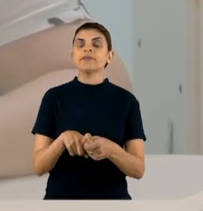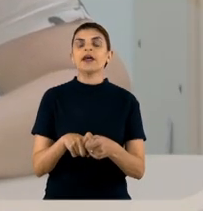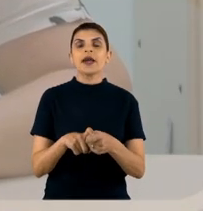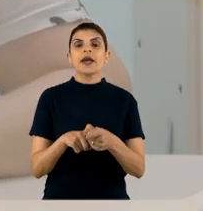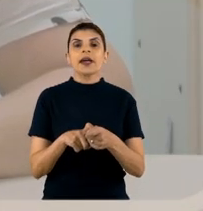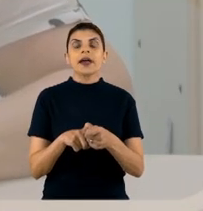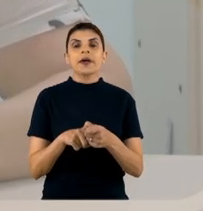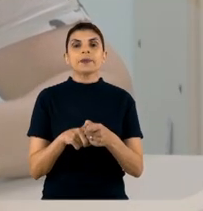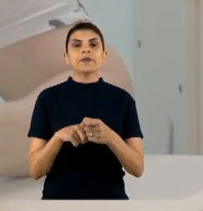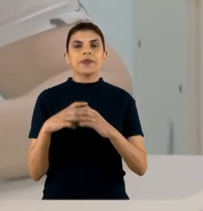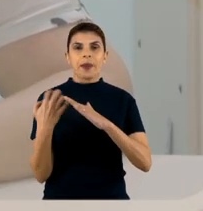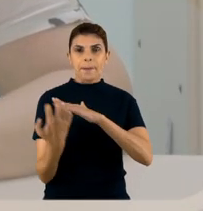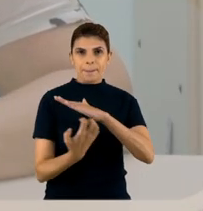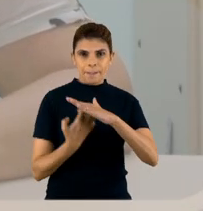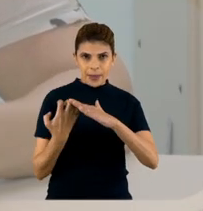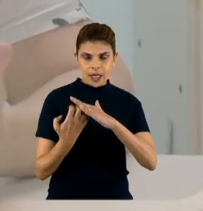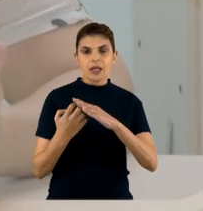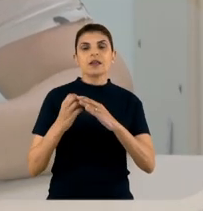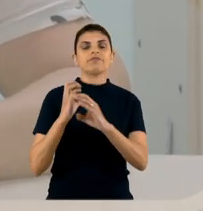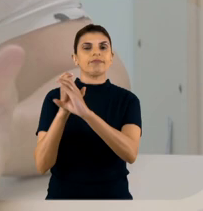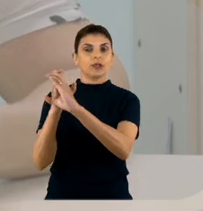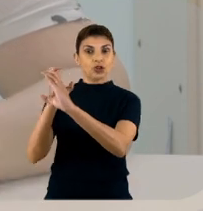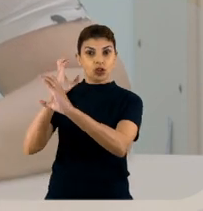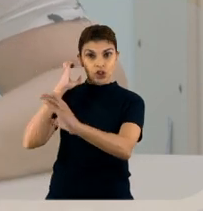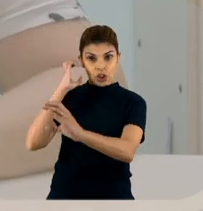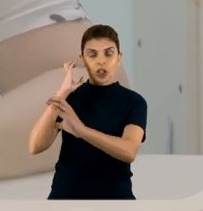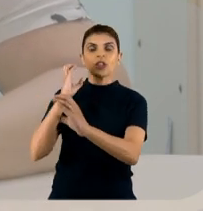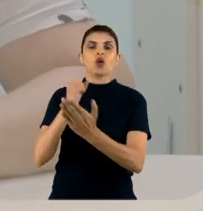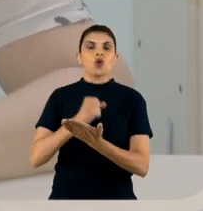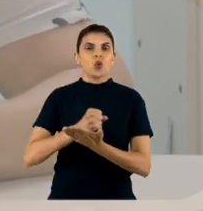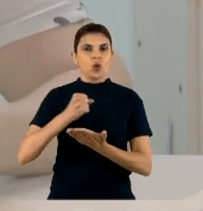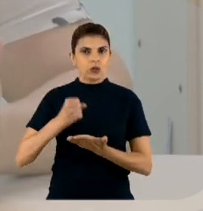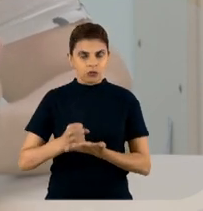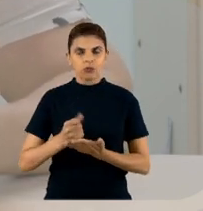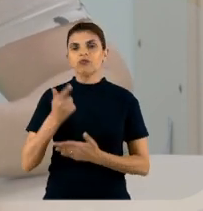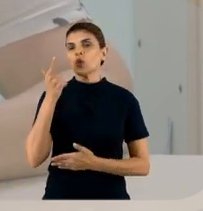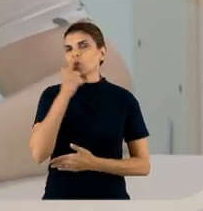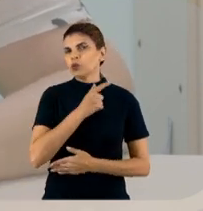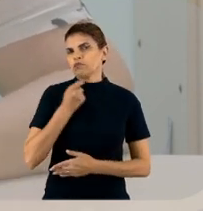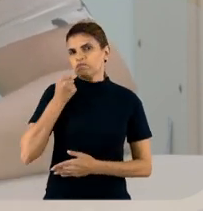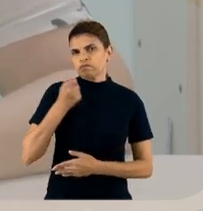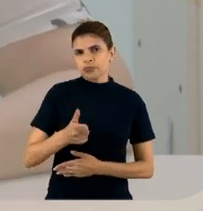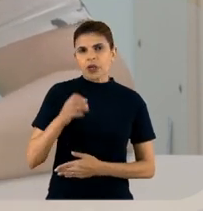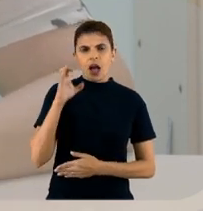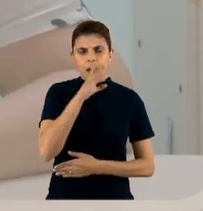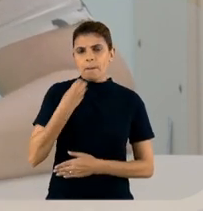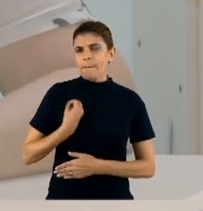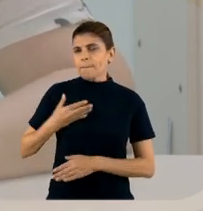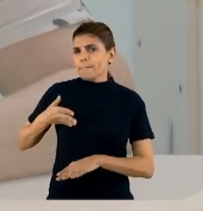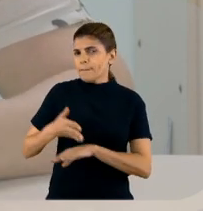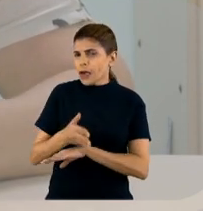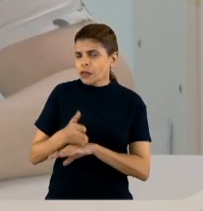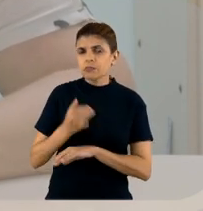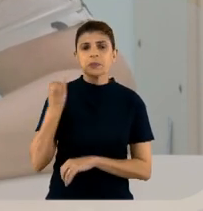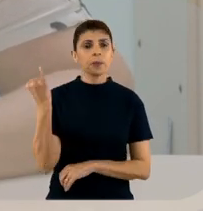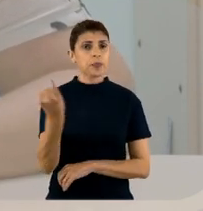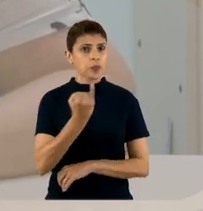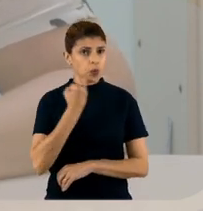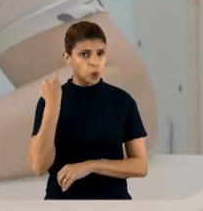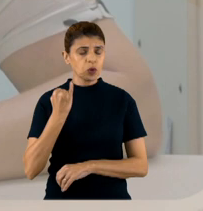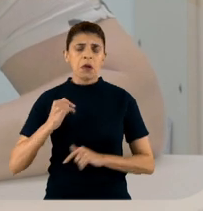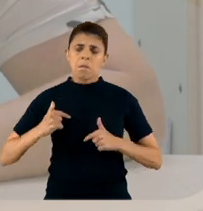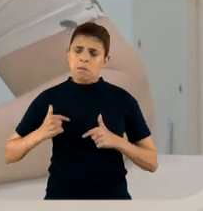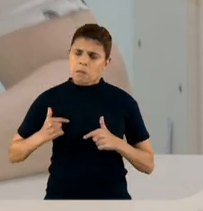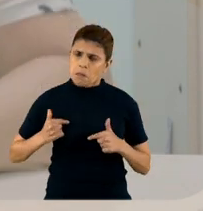coisa realmente que a a empresa de engenharia contratada eh teve uma participação super